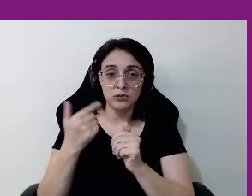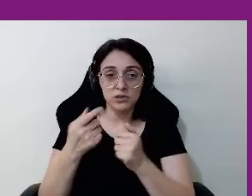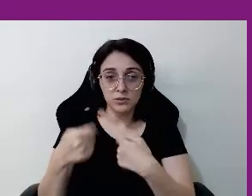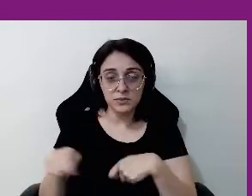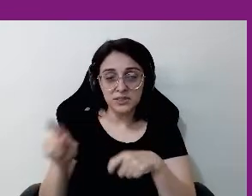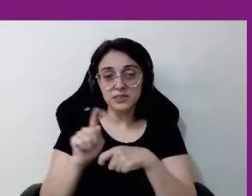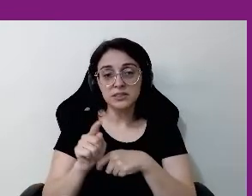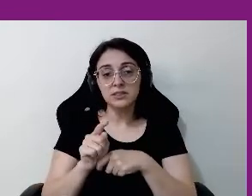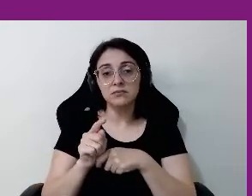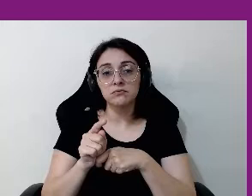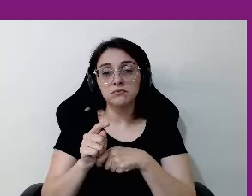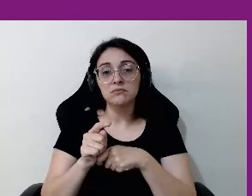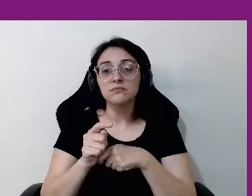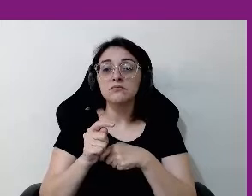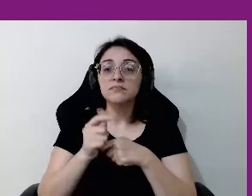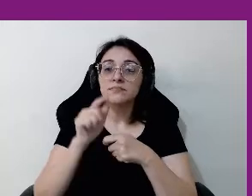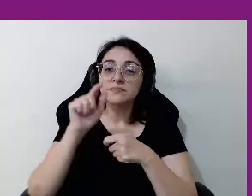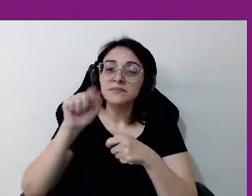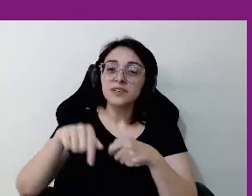ventilação prolongada,